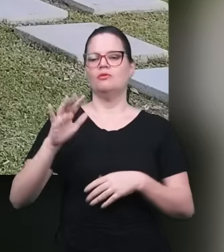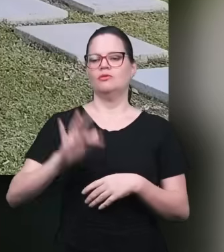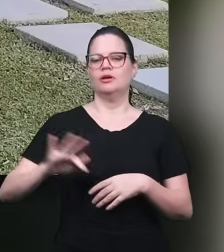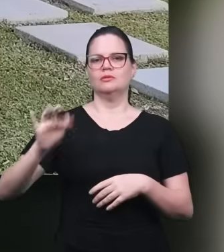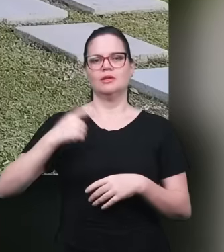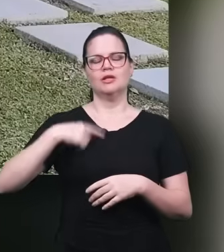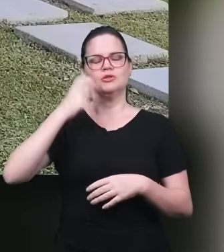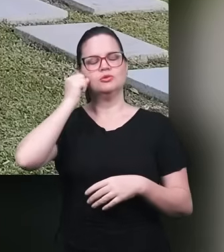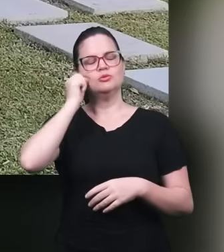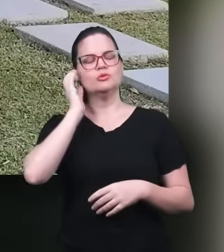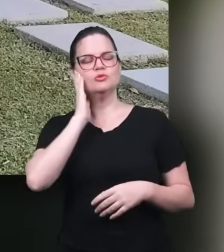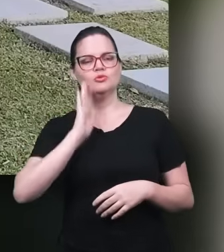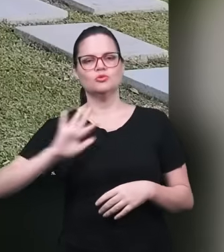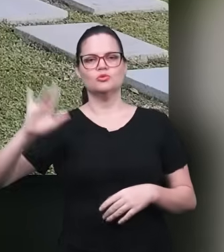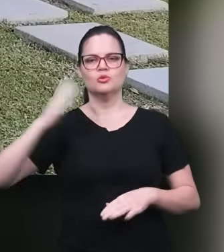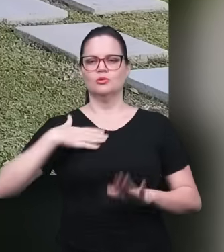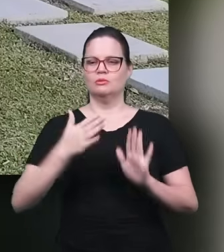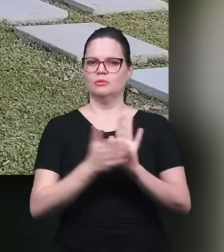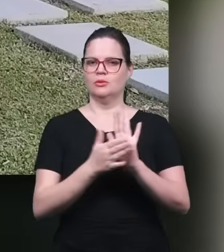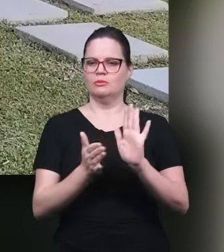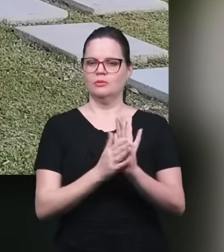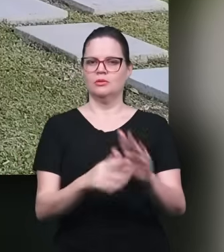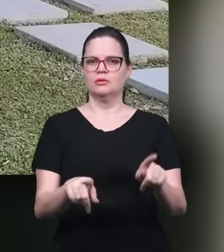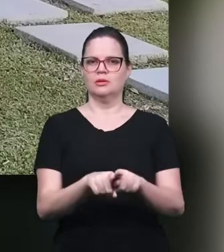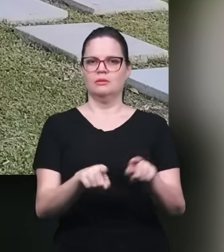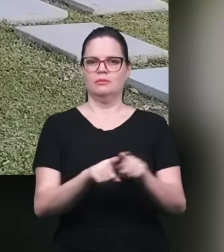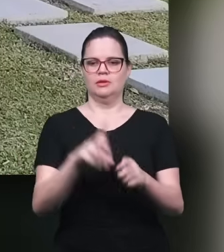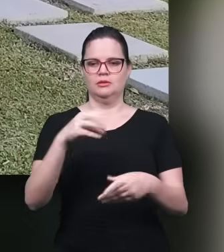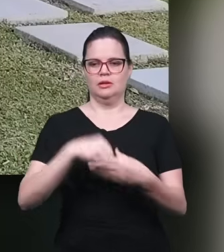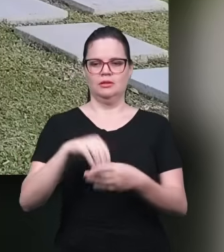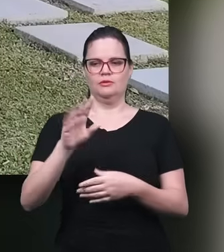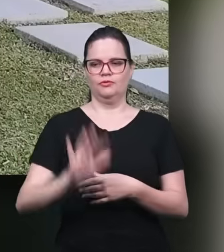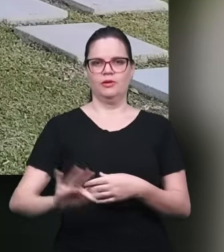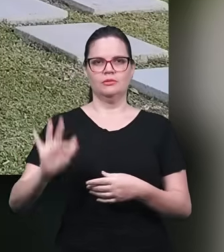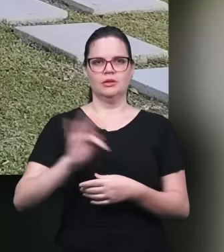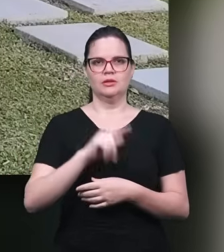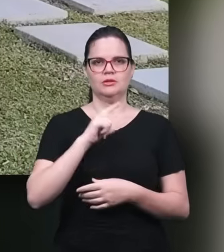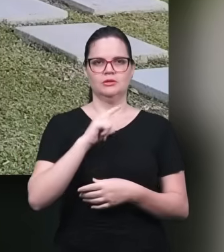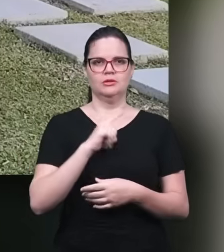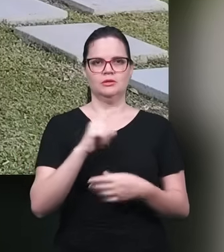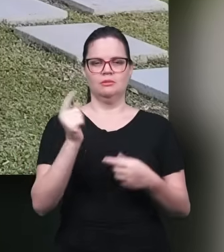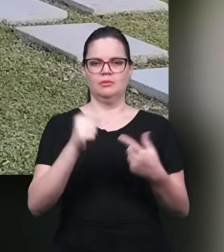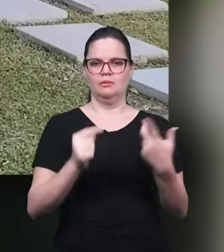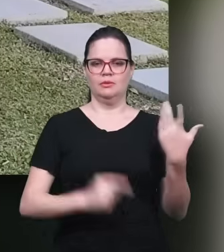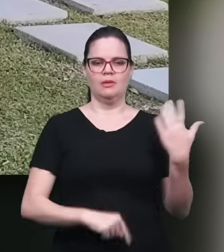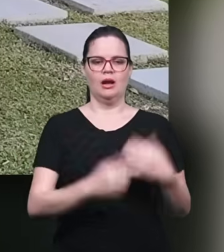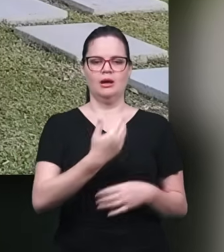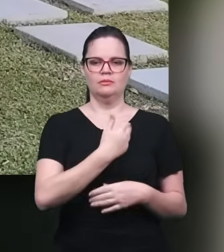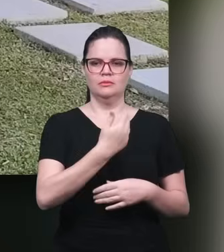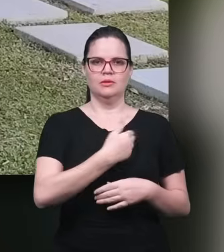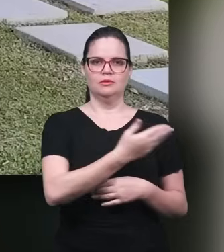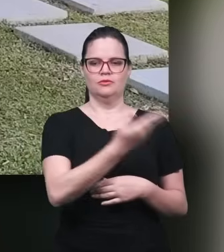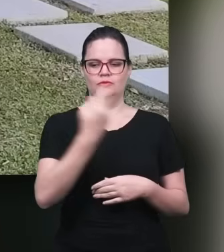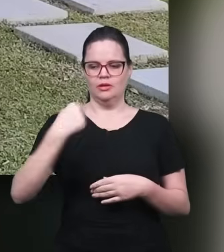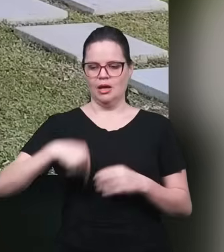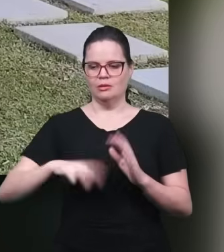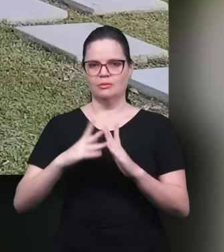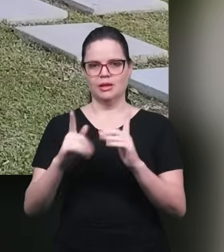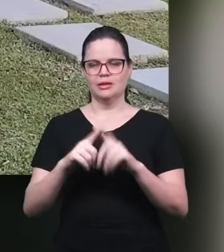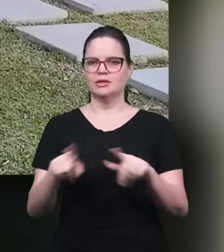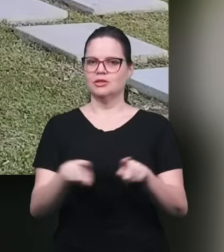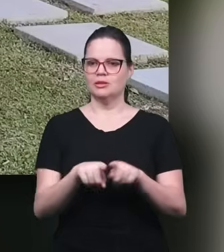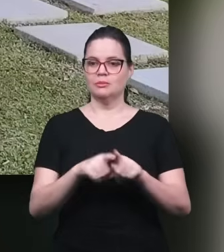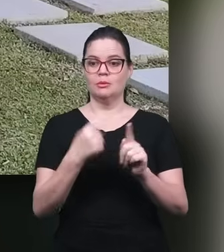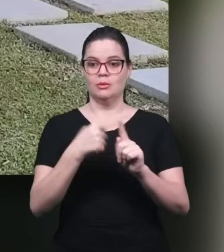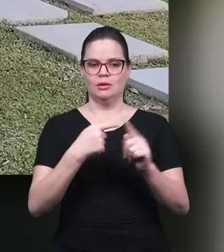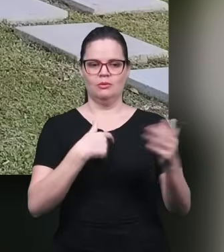que me deu, o propósito que tinha na faculdade, onde vários colegas vieram para a igreja,